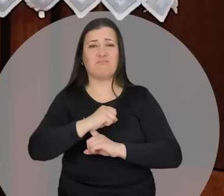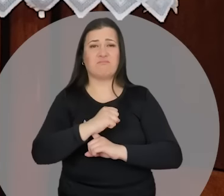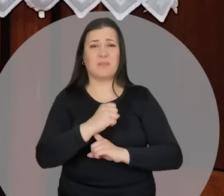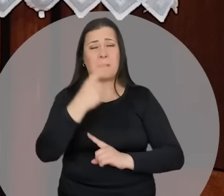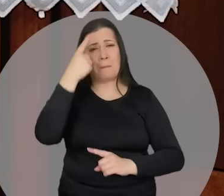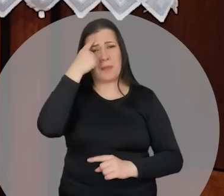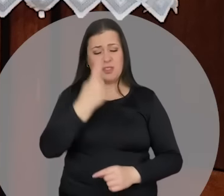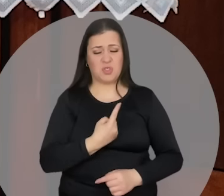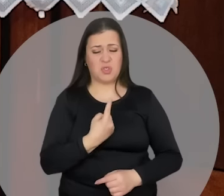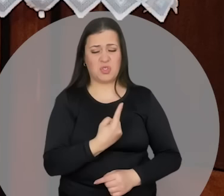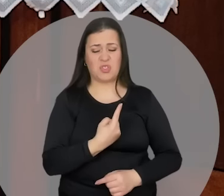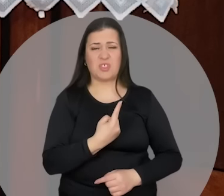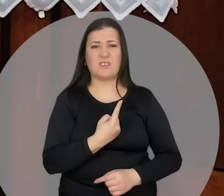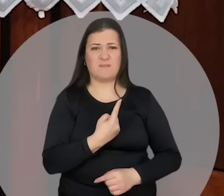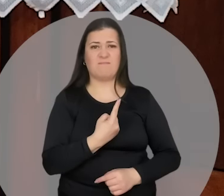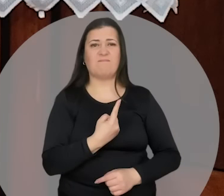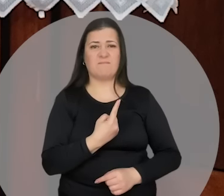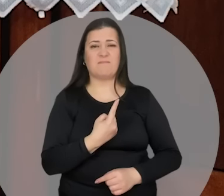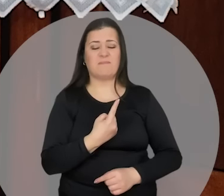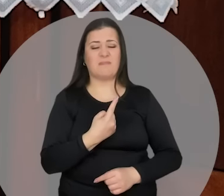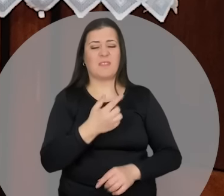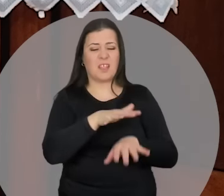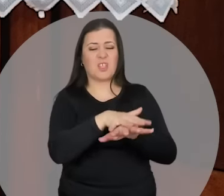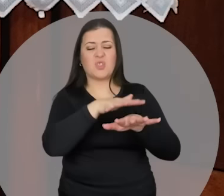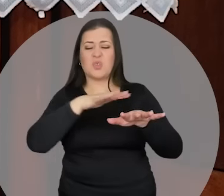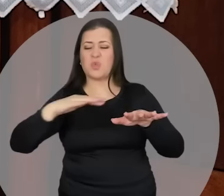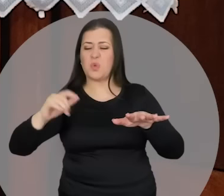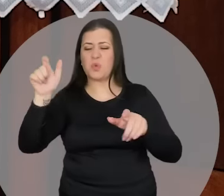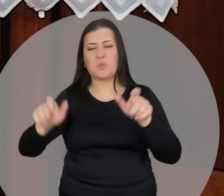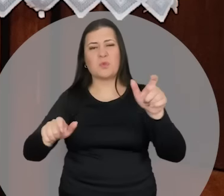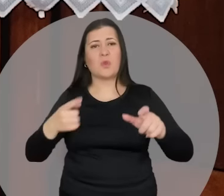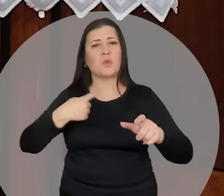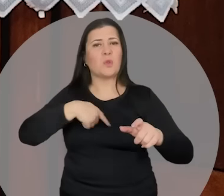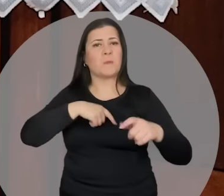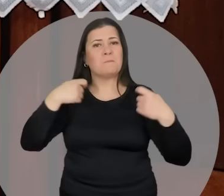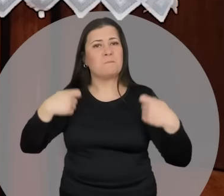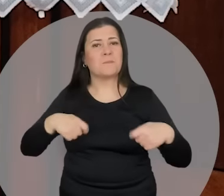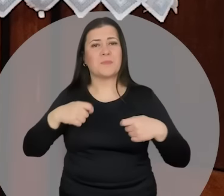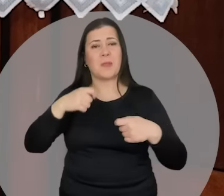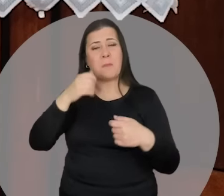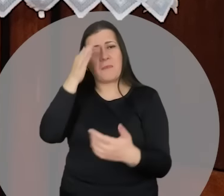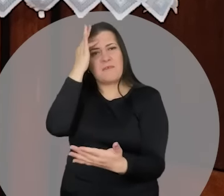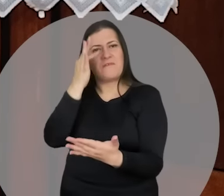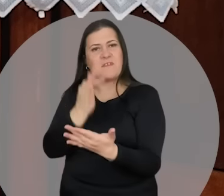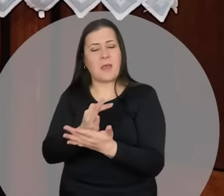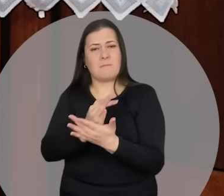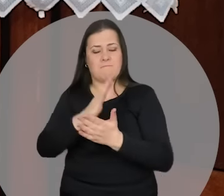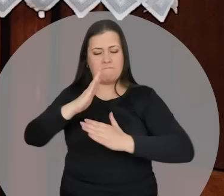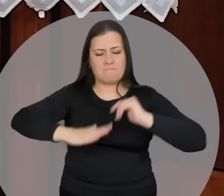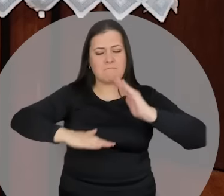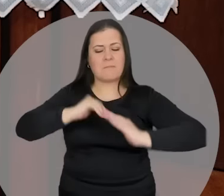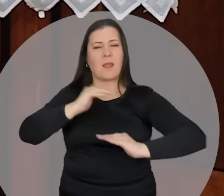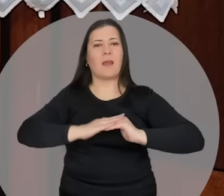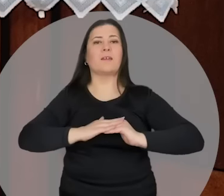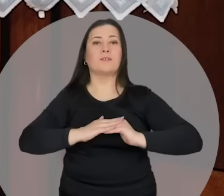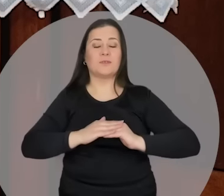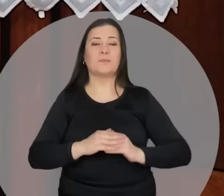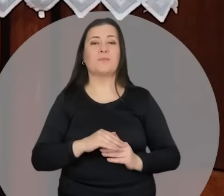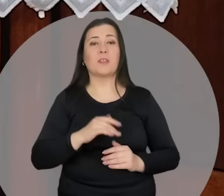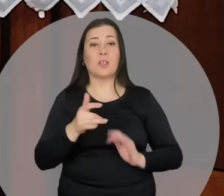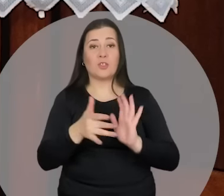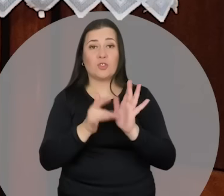individualista e excludente, colocar nossa fé em ação. Jesus nos diz em